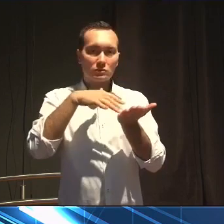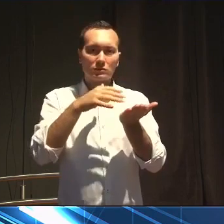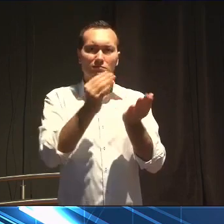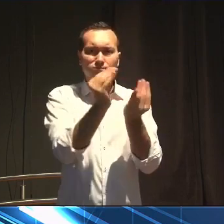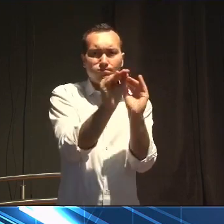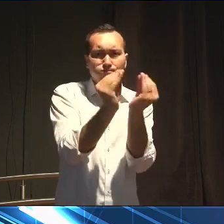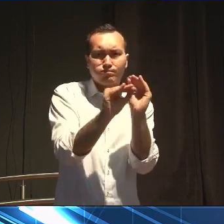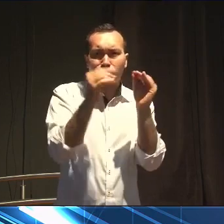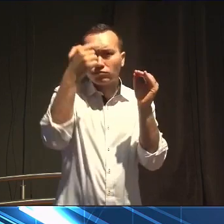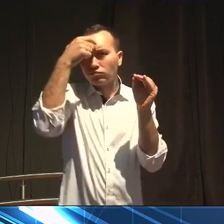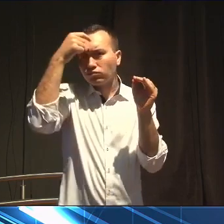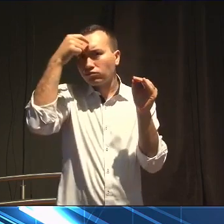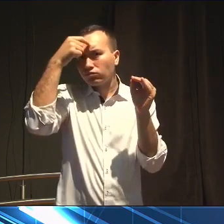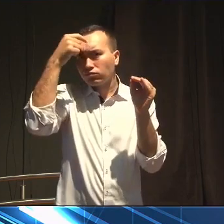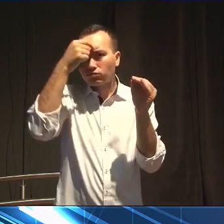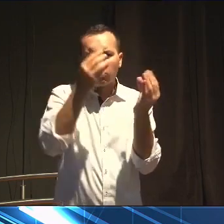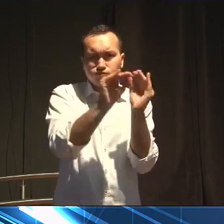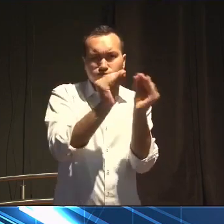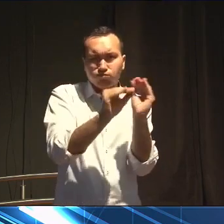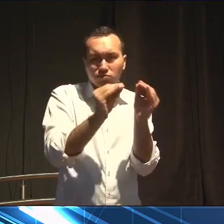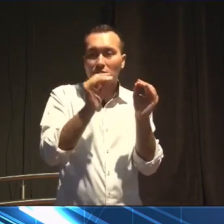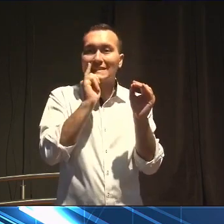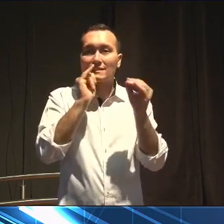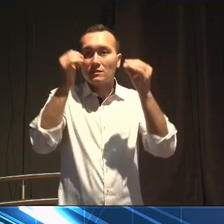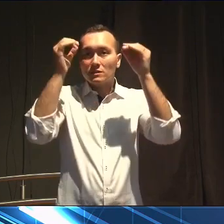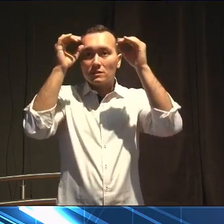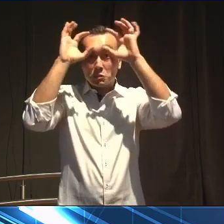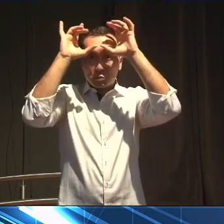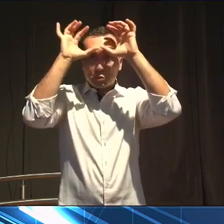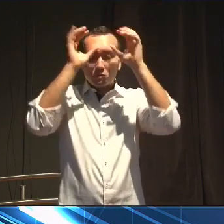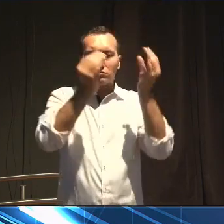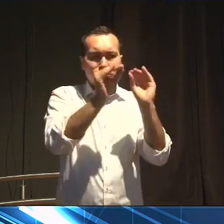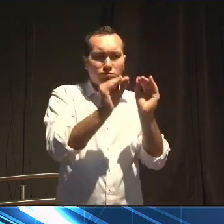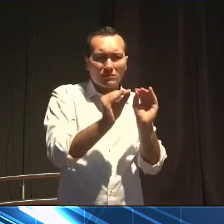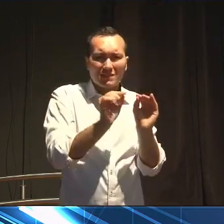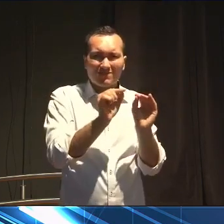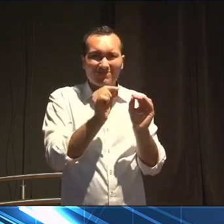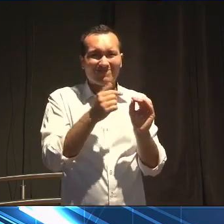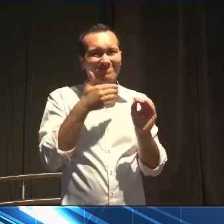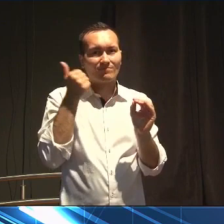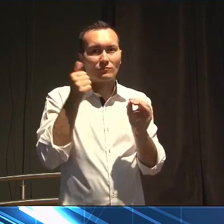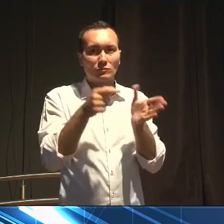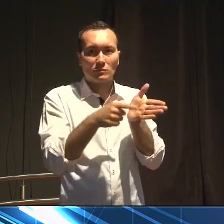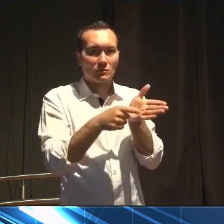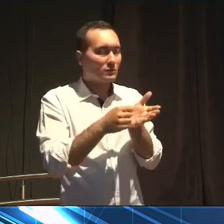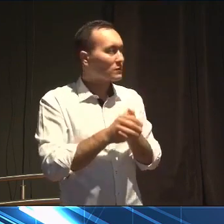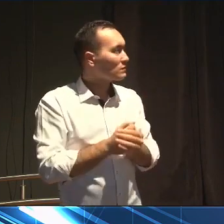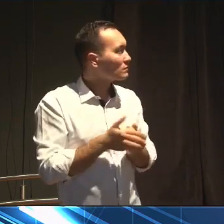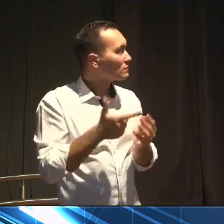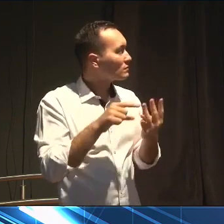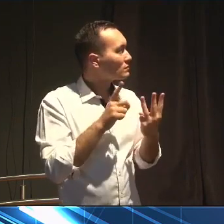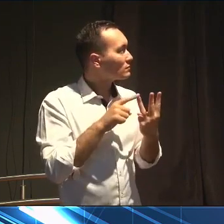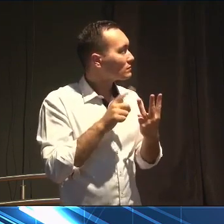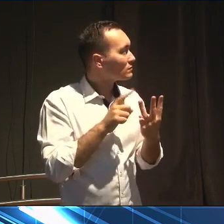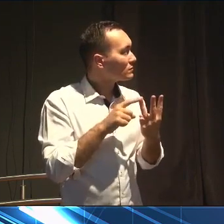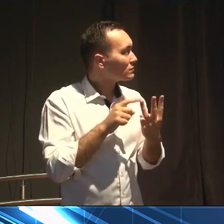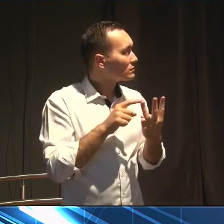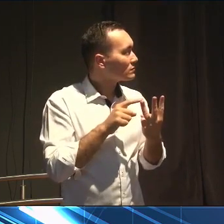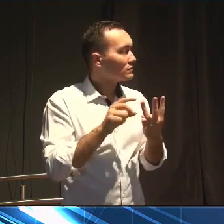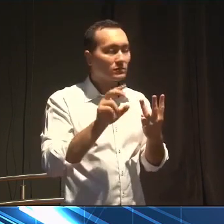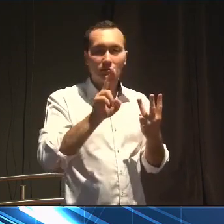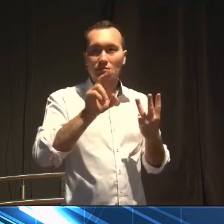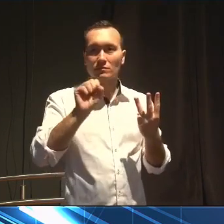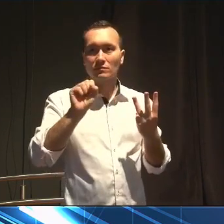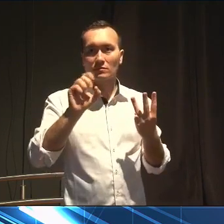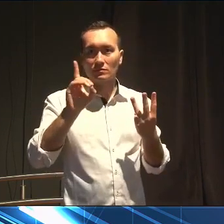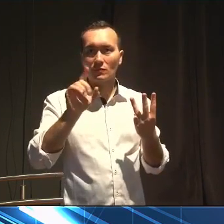capacidade de processamento. Um formato de arquivo chamado USD, que é Universal Scene Description, que a gente acredita na